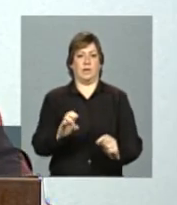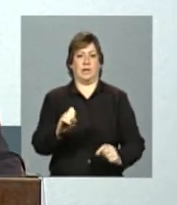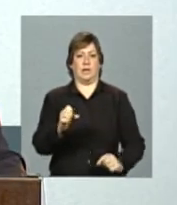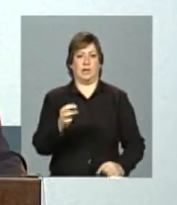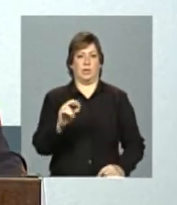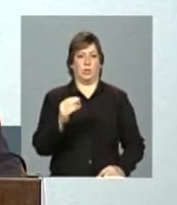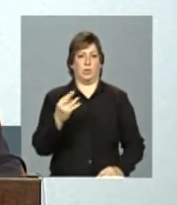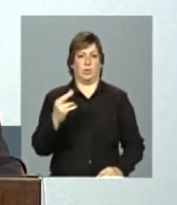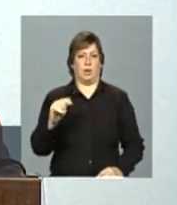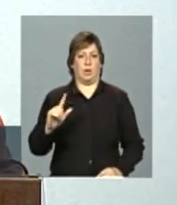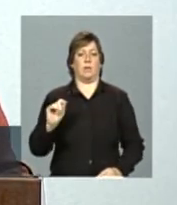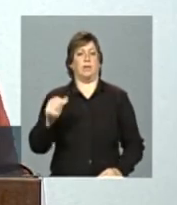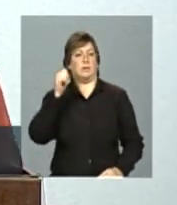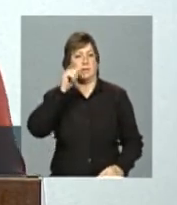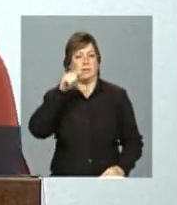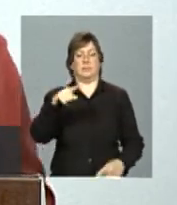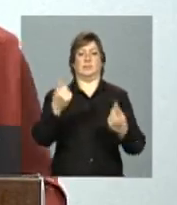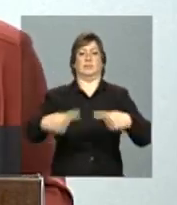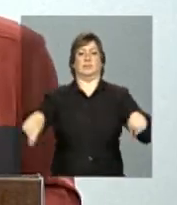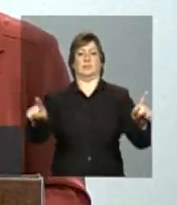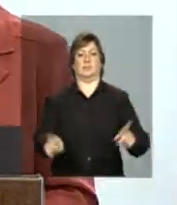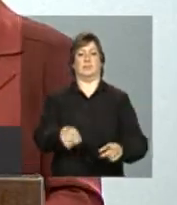cara maestrina